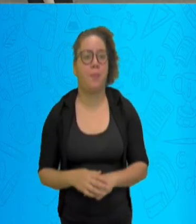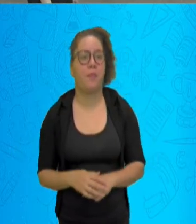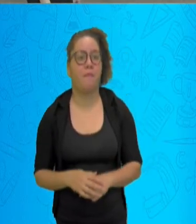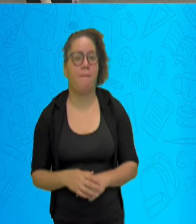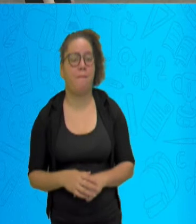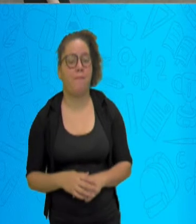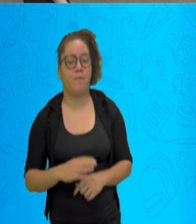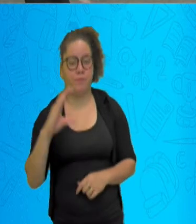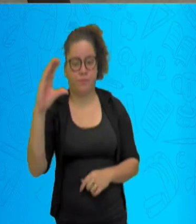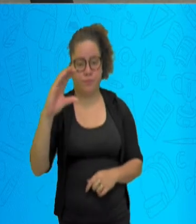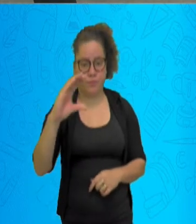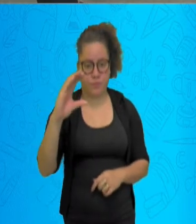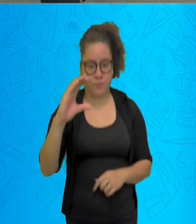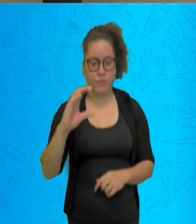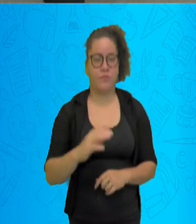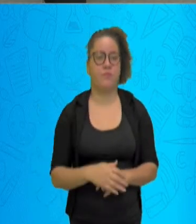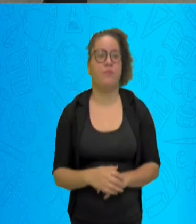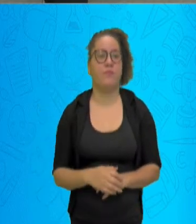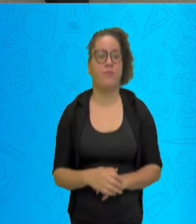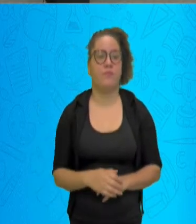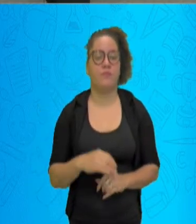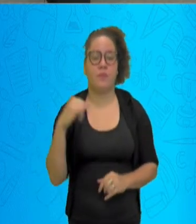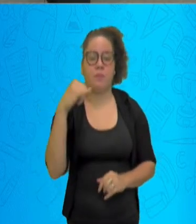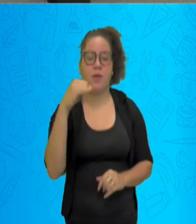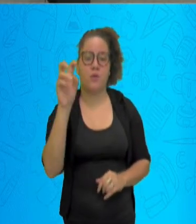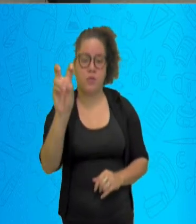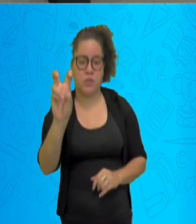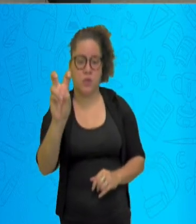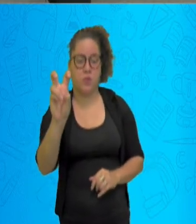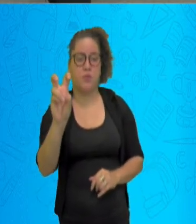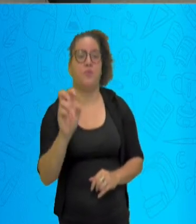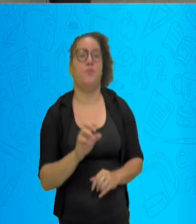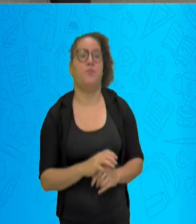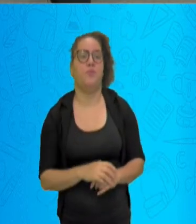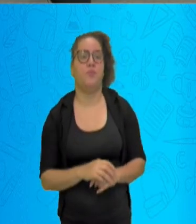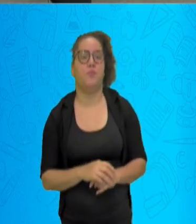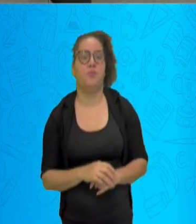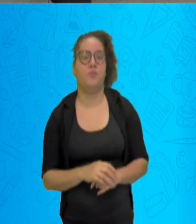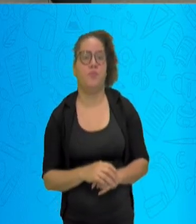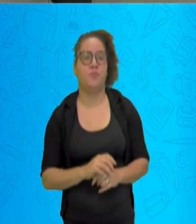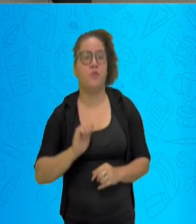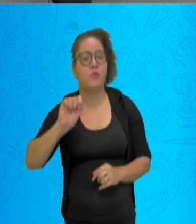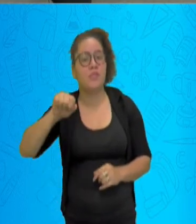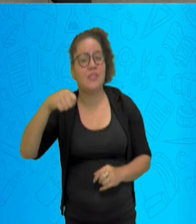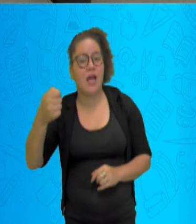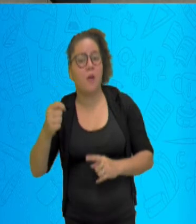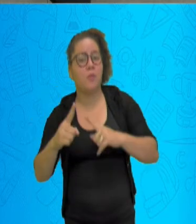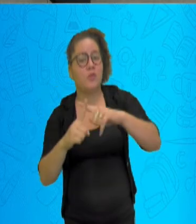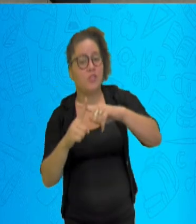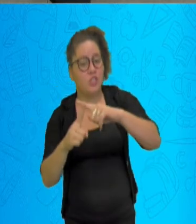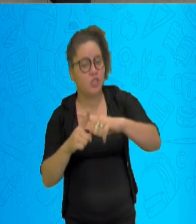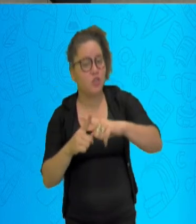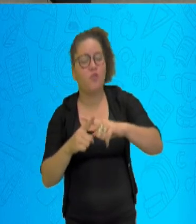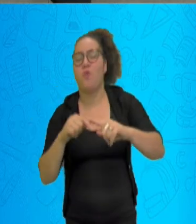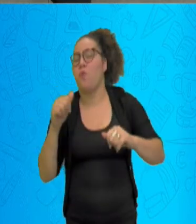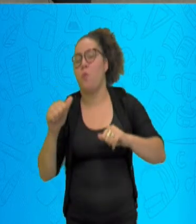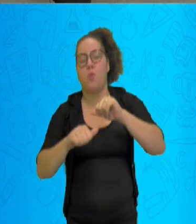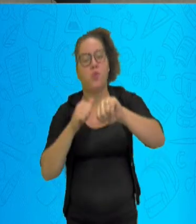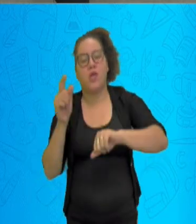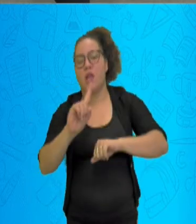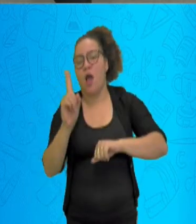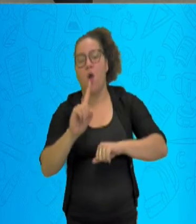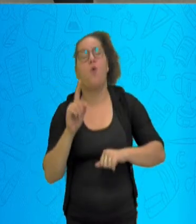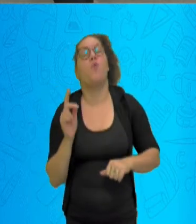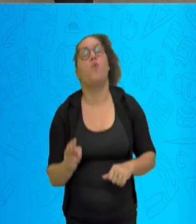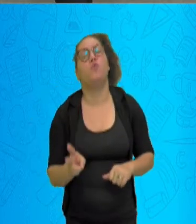Na letra C, eu tenho menos 5. Ó, sinal positivo, eu não vou modificar. Vai